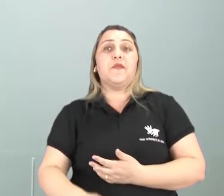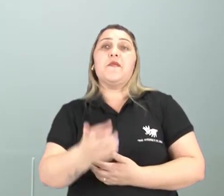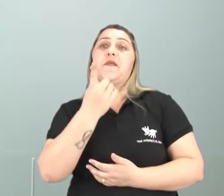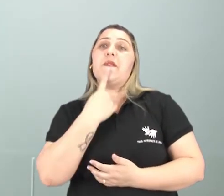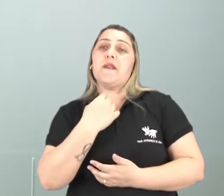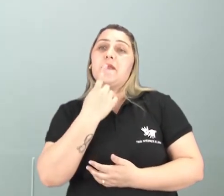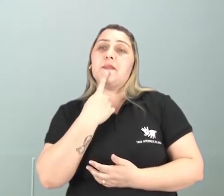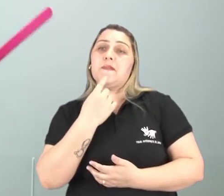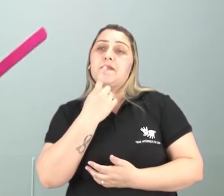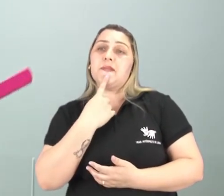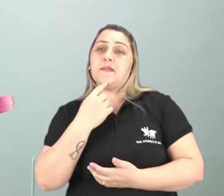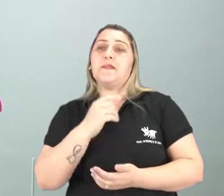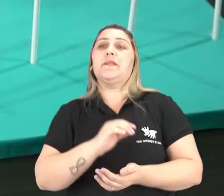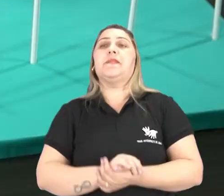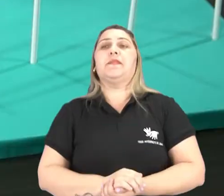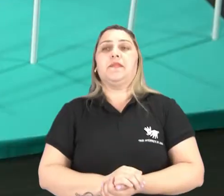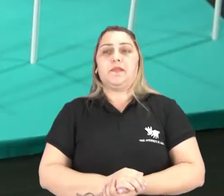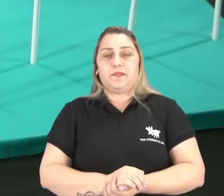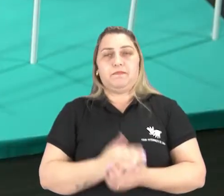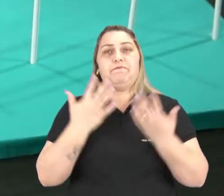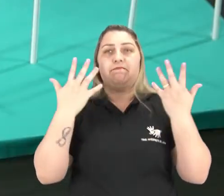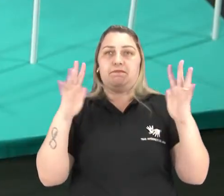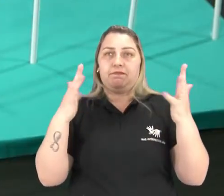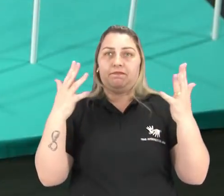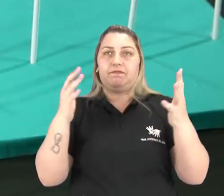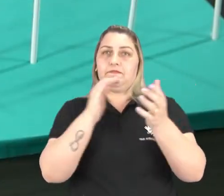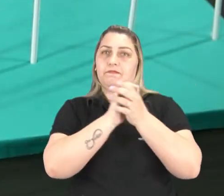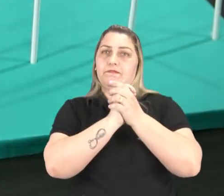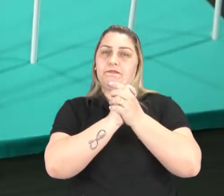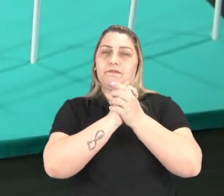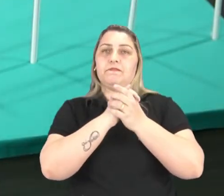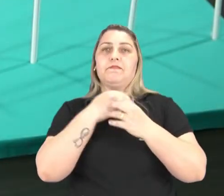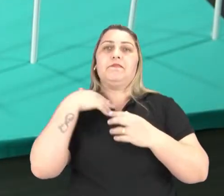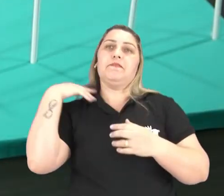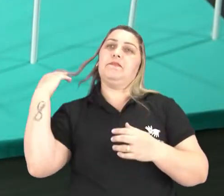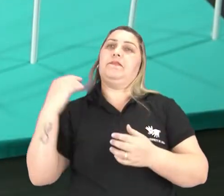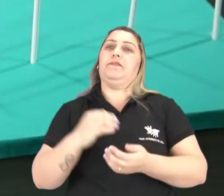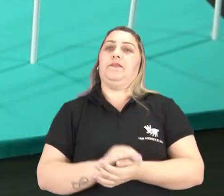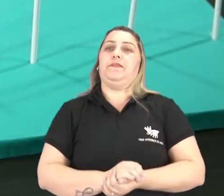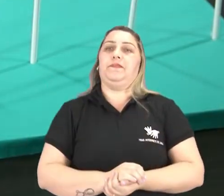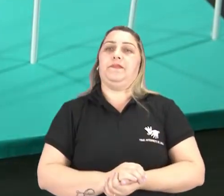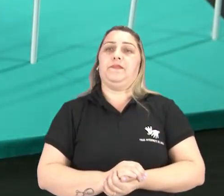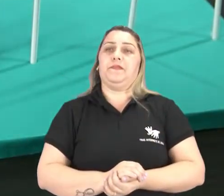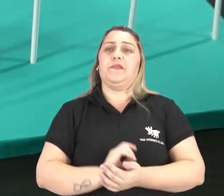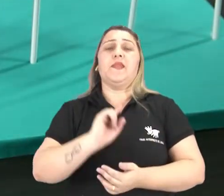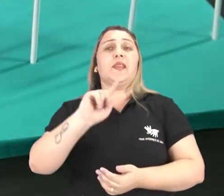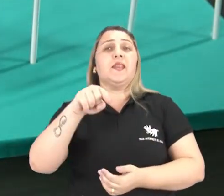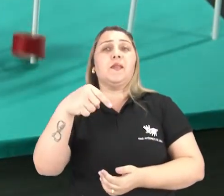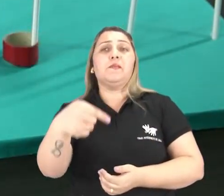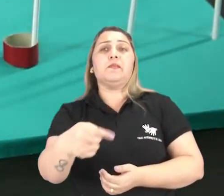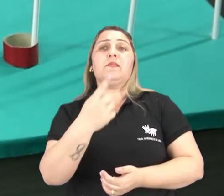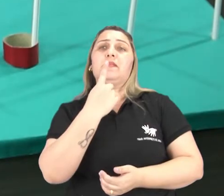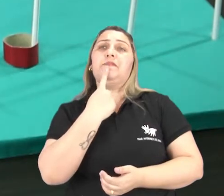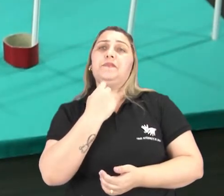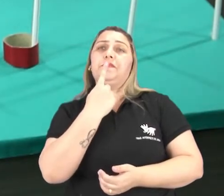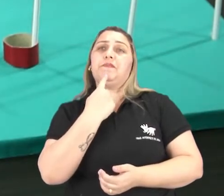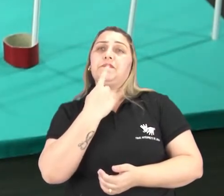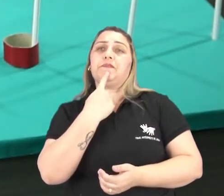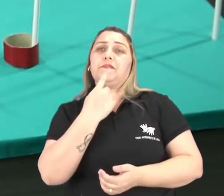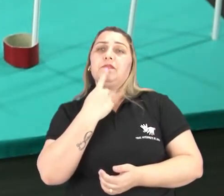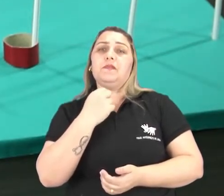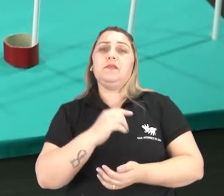repetir o vermelho muito bem então vamos colocar aqui o vermelho